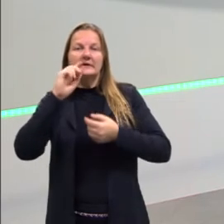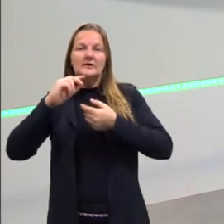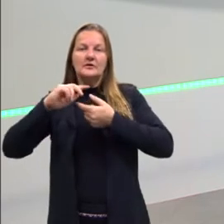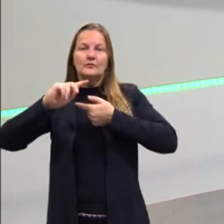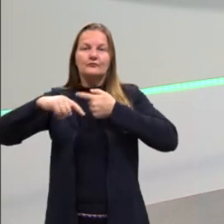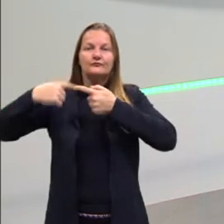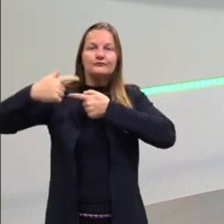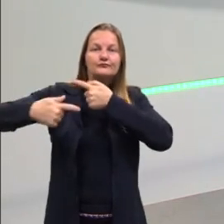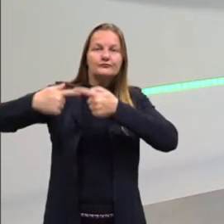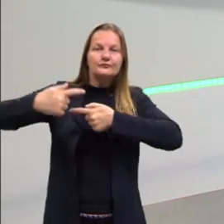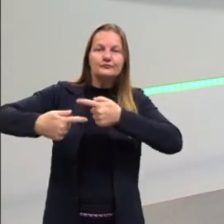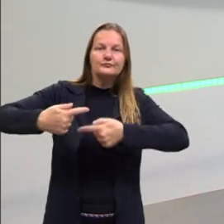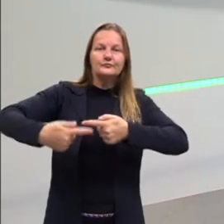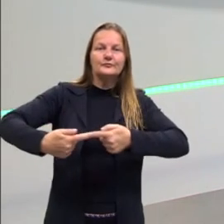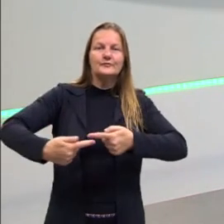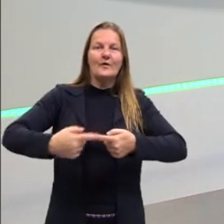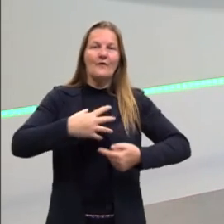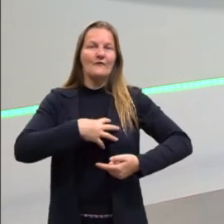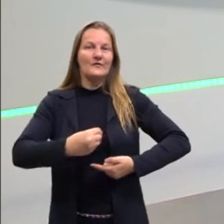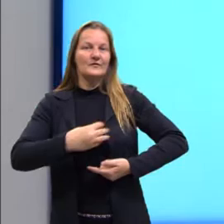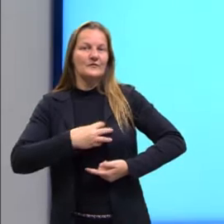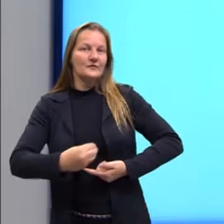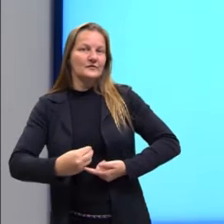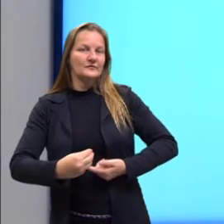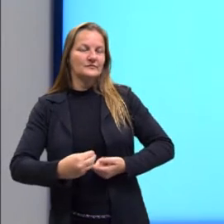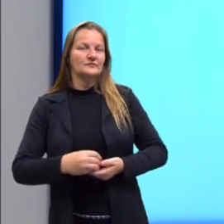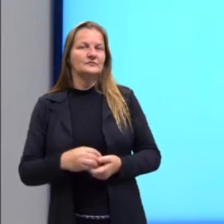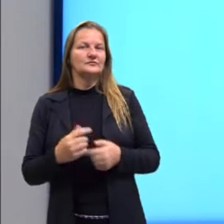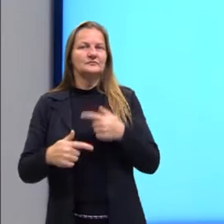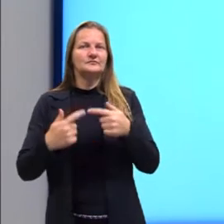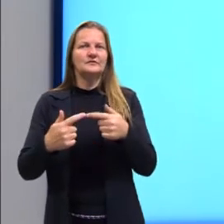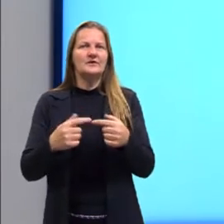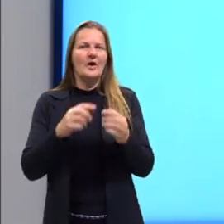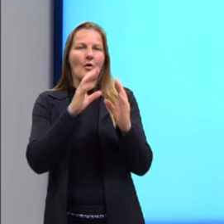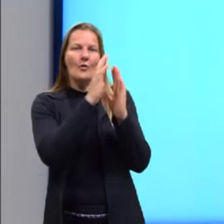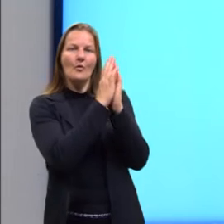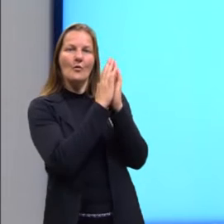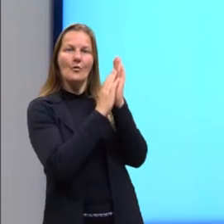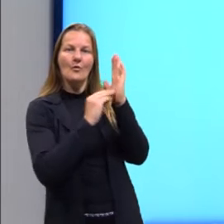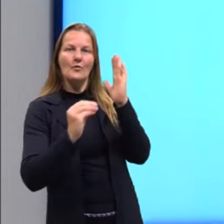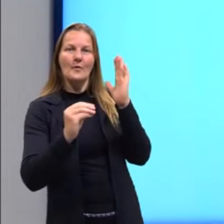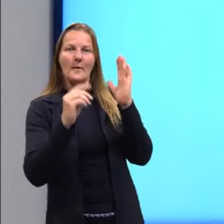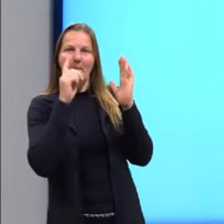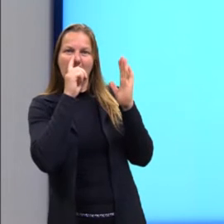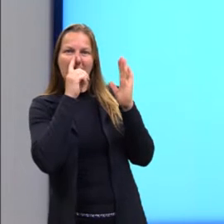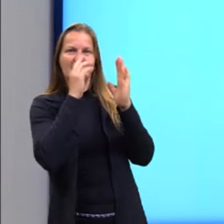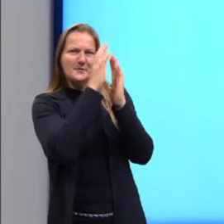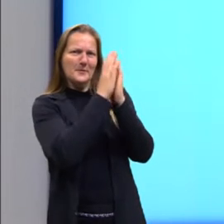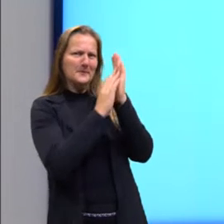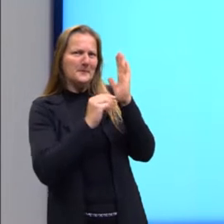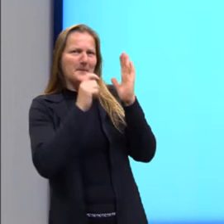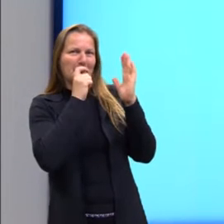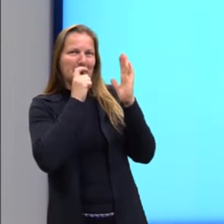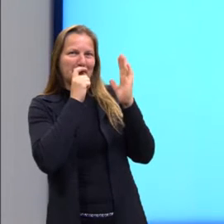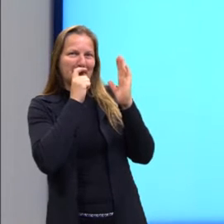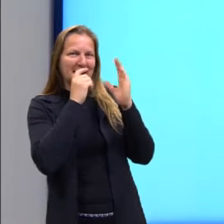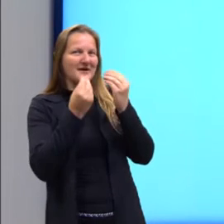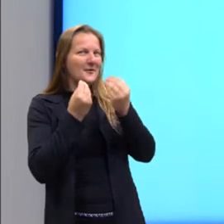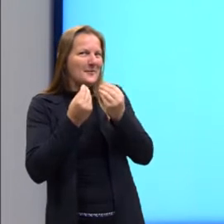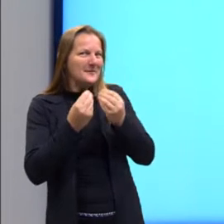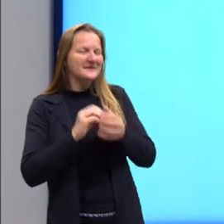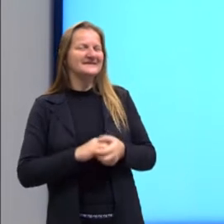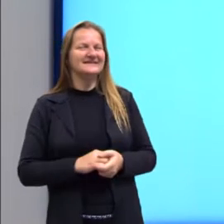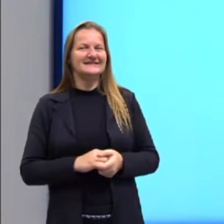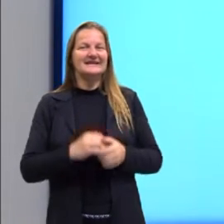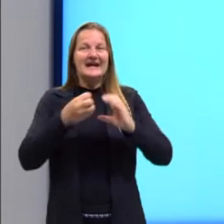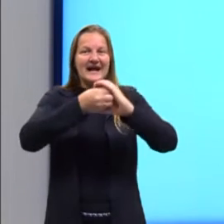para filho ou filho Apesar que às vezes sai parece que todinho a mãe o todinho pai né mas